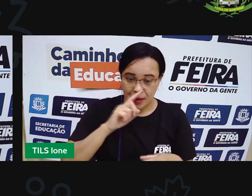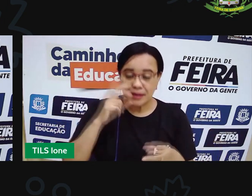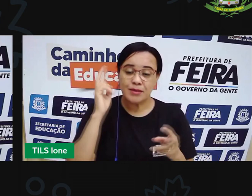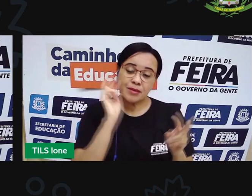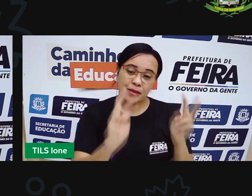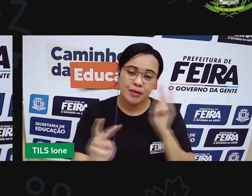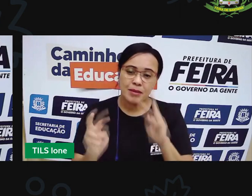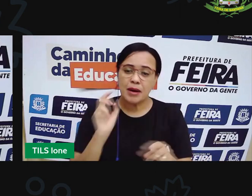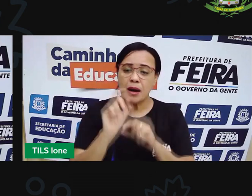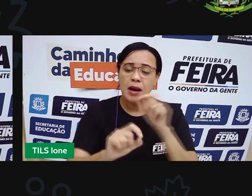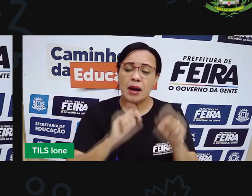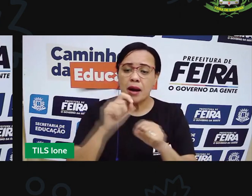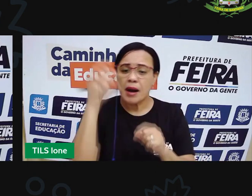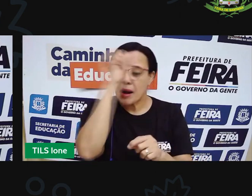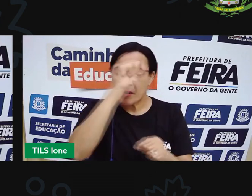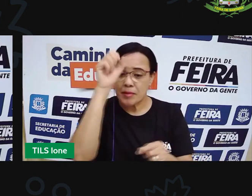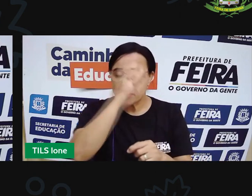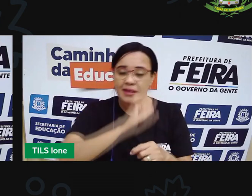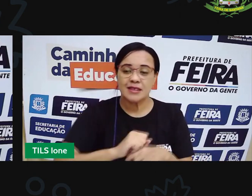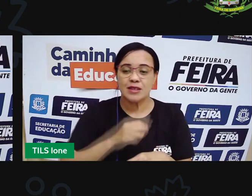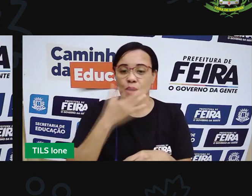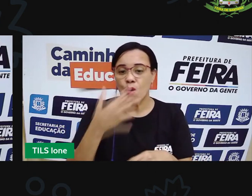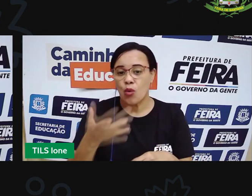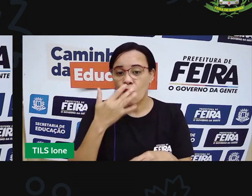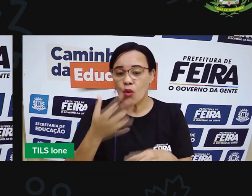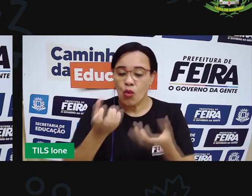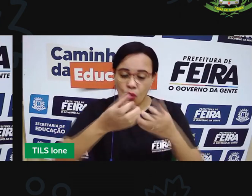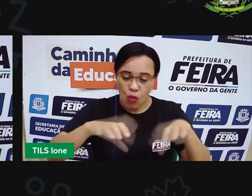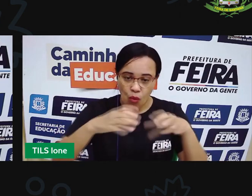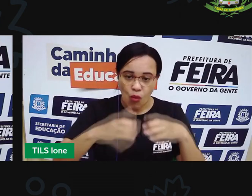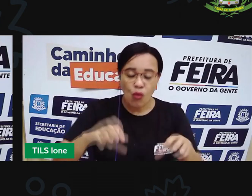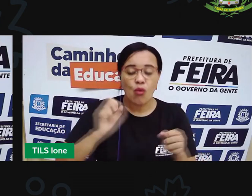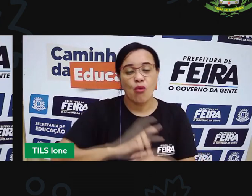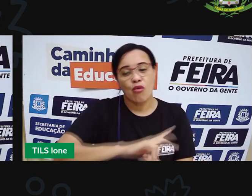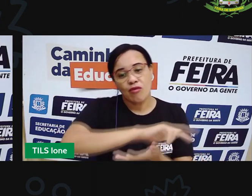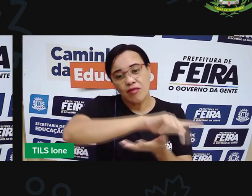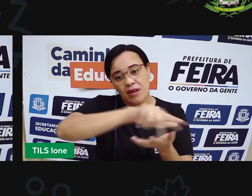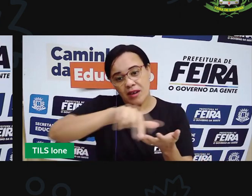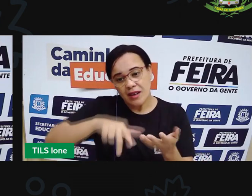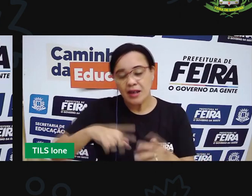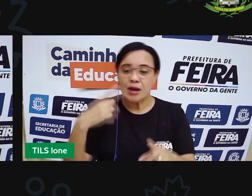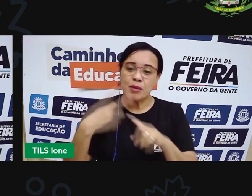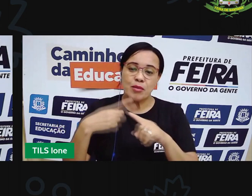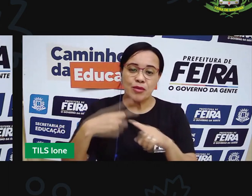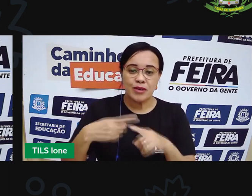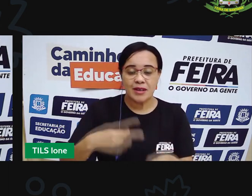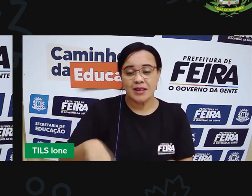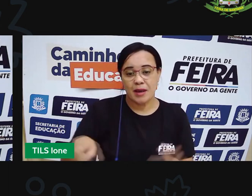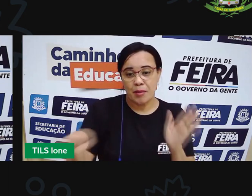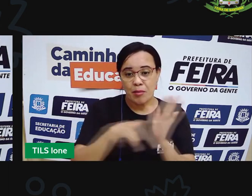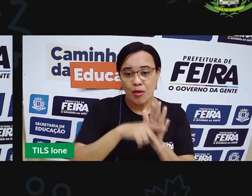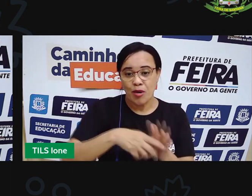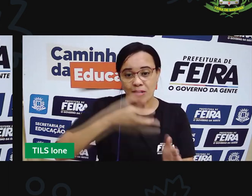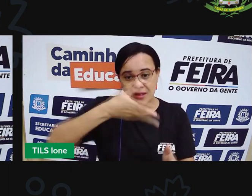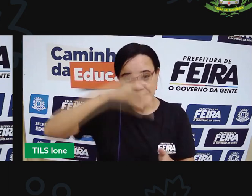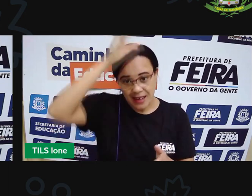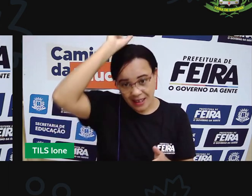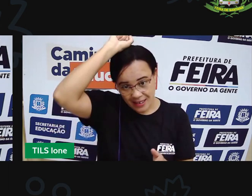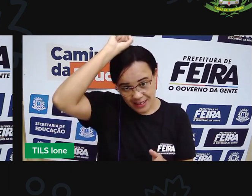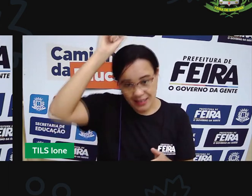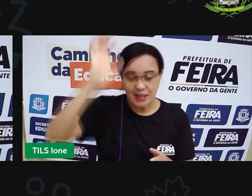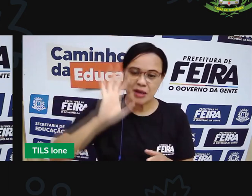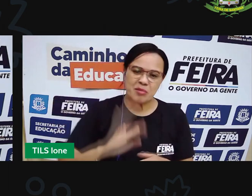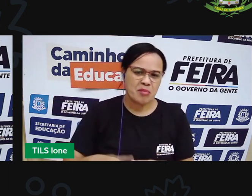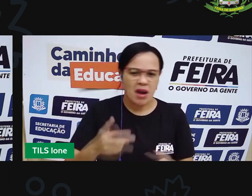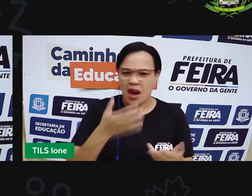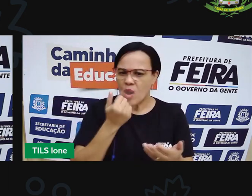têm cores diferentes por conta da raça das crias e não por conta da alimentação